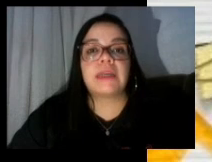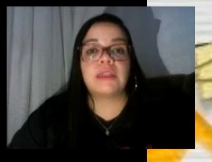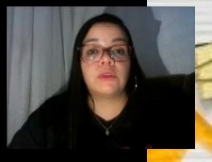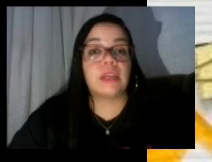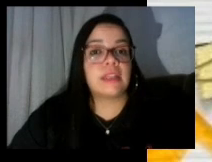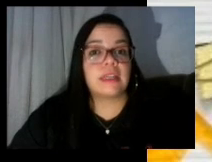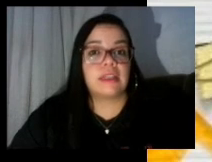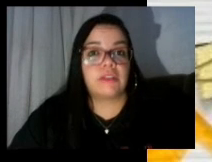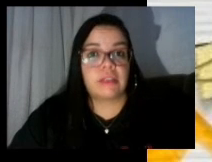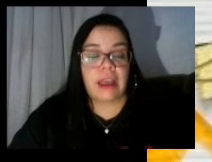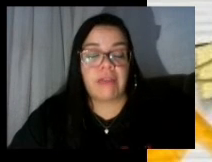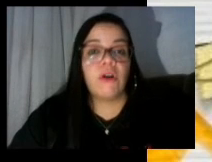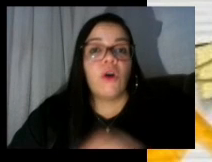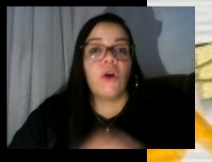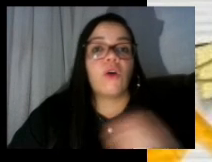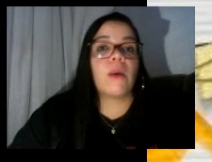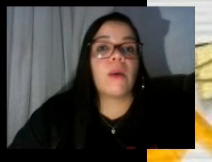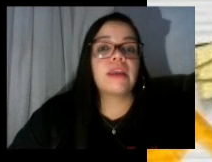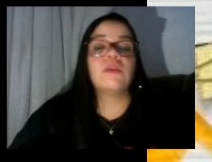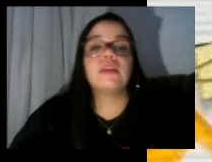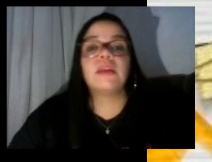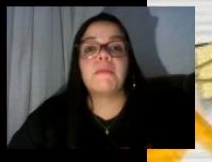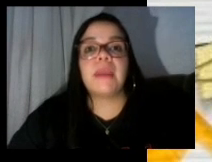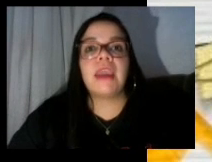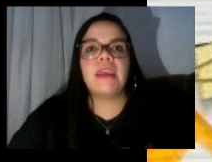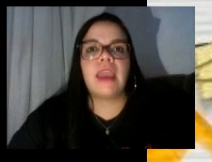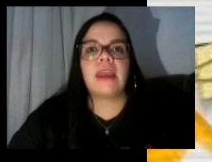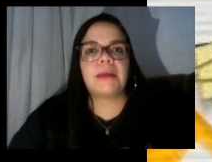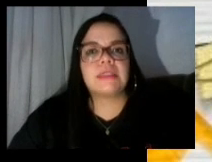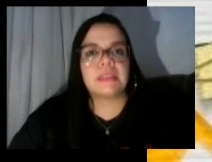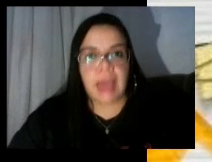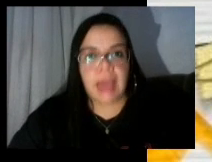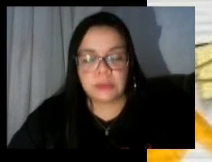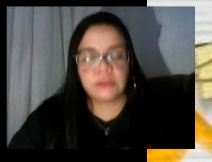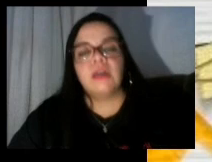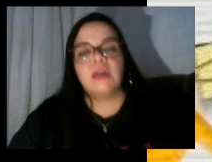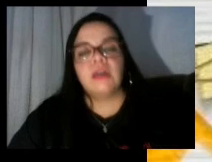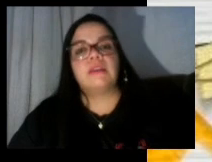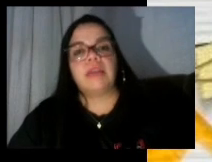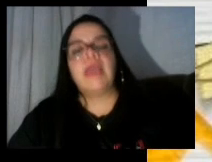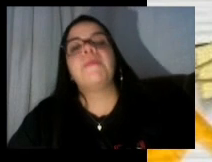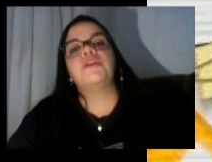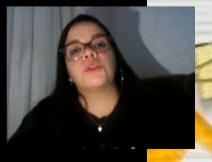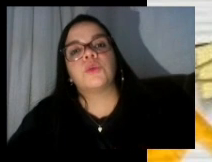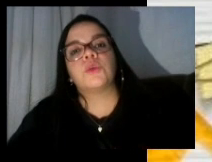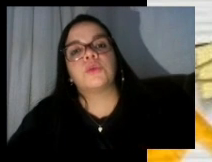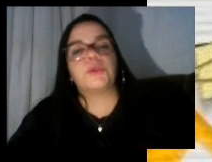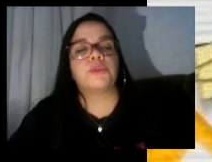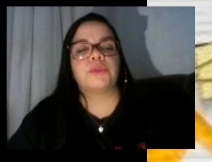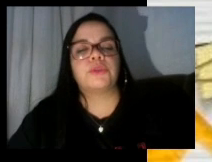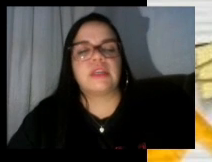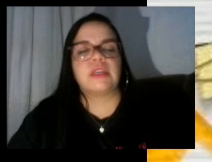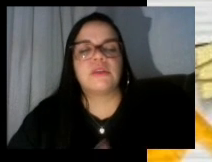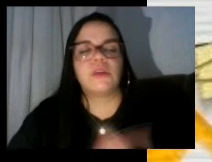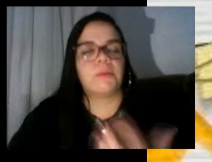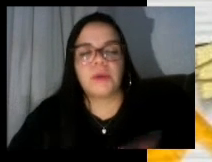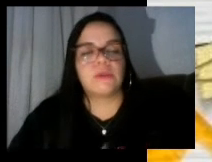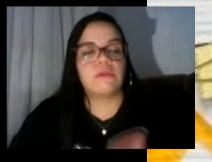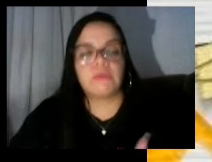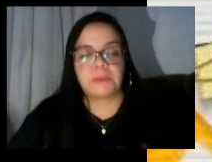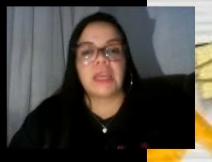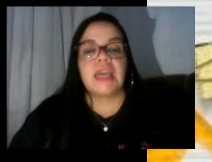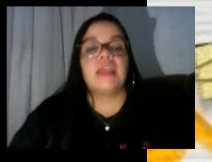juntaram aquilo que eles acreditavam com aquilo que também era passado, né, pelas pessoas, pelos portugueses, pelos